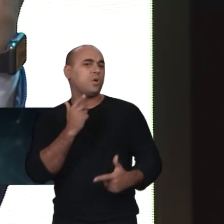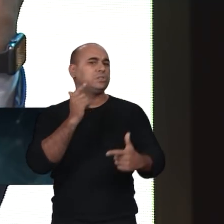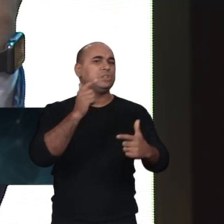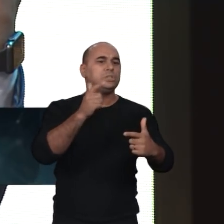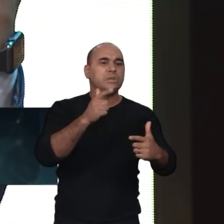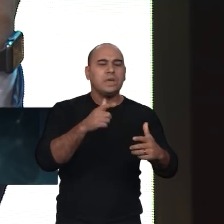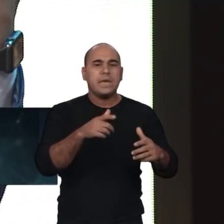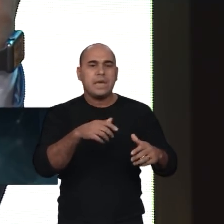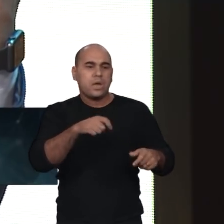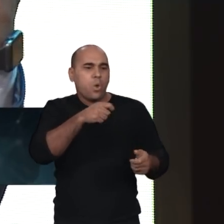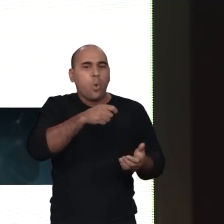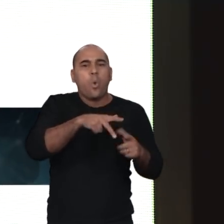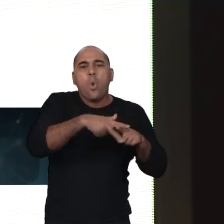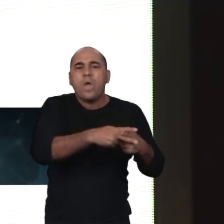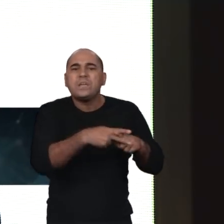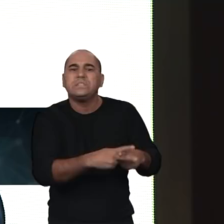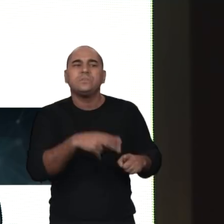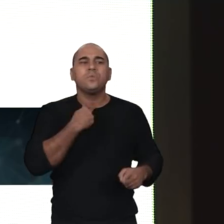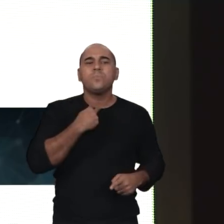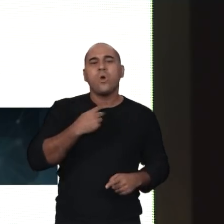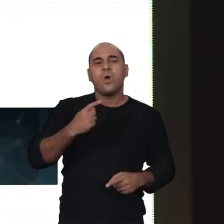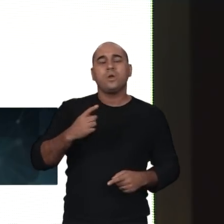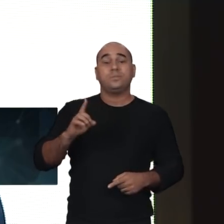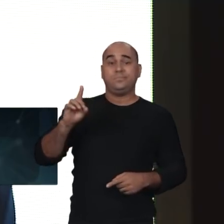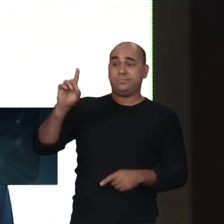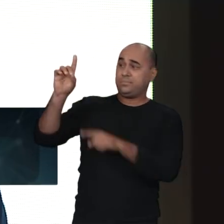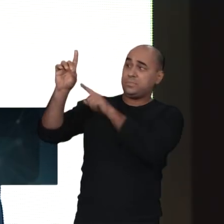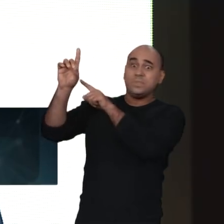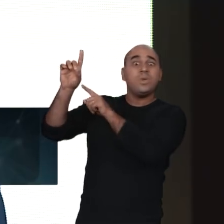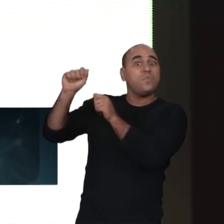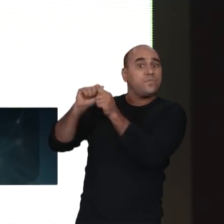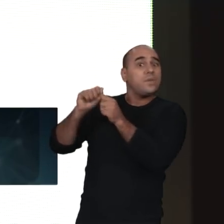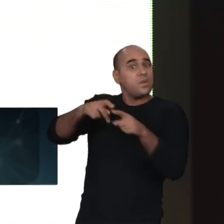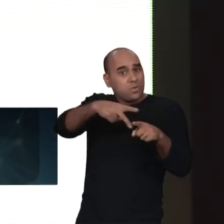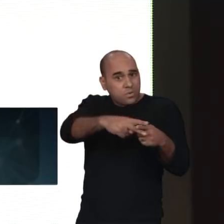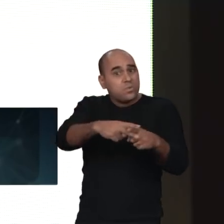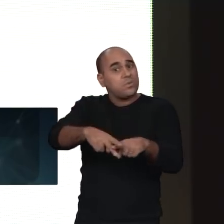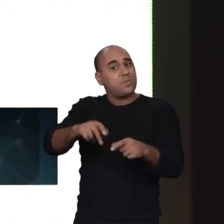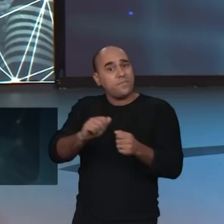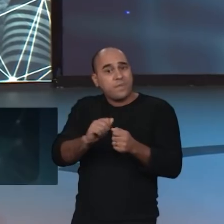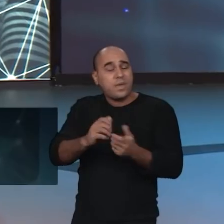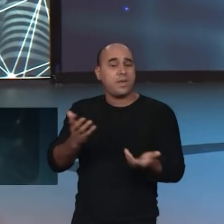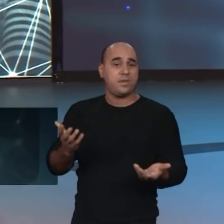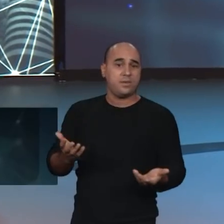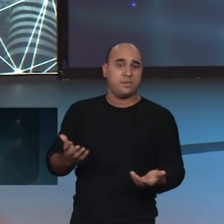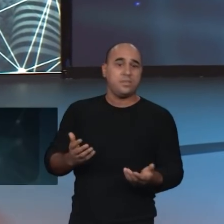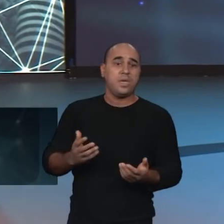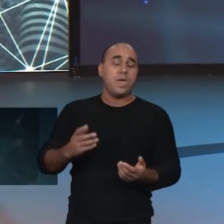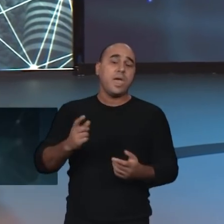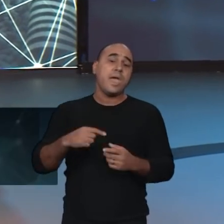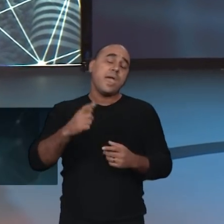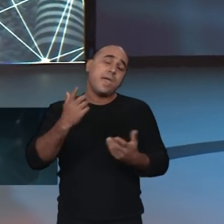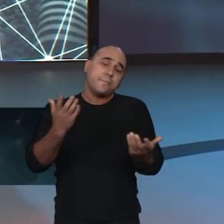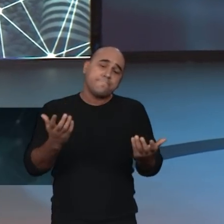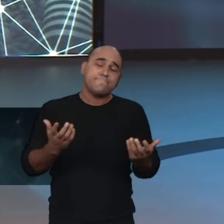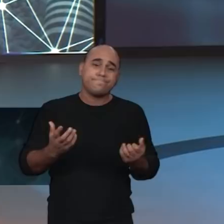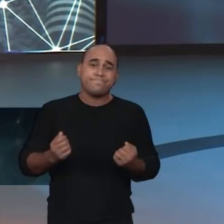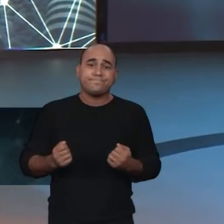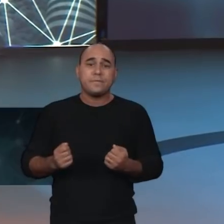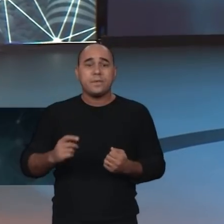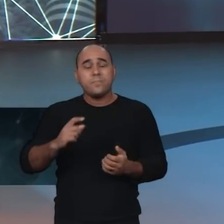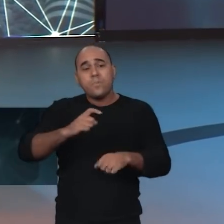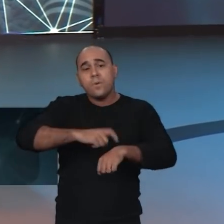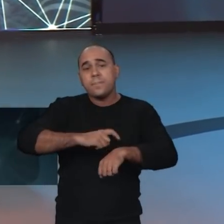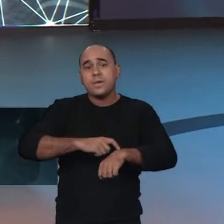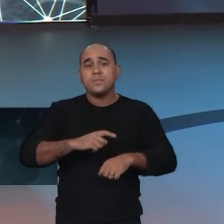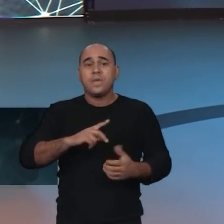Deus. Como se Deus fosse obrigado a se adequar ao que a minha cultura acha melhor. Então, tem muitos momentos em